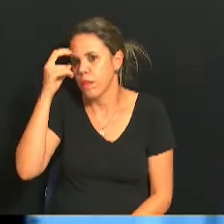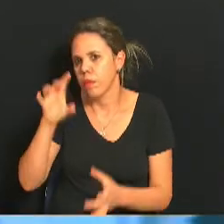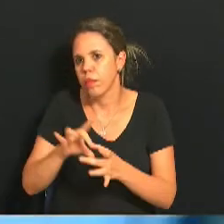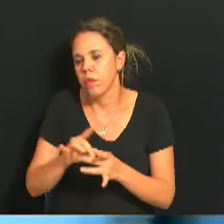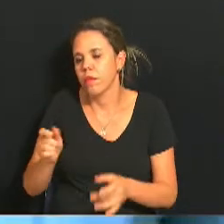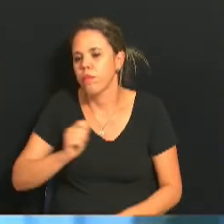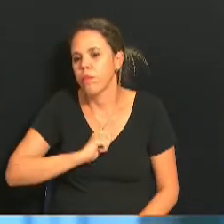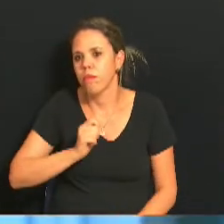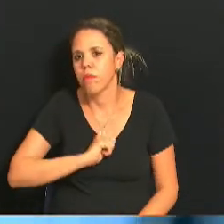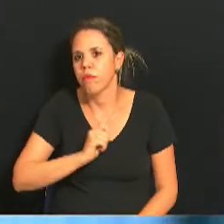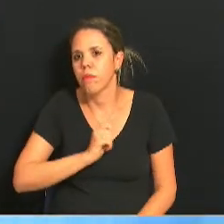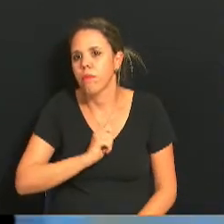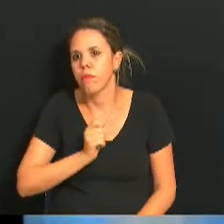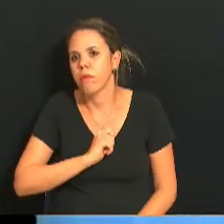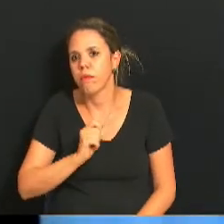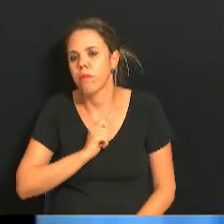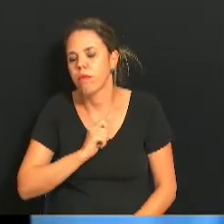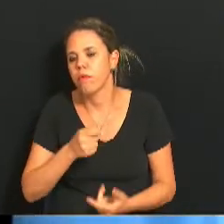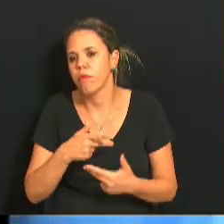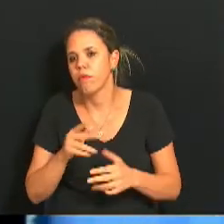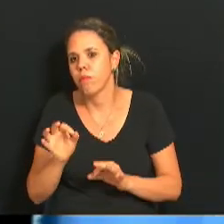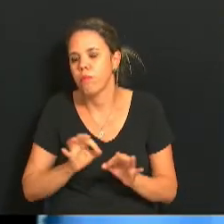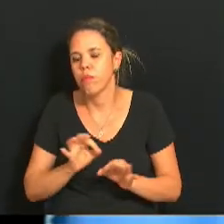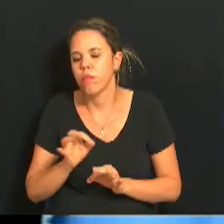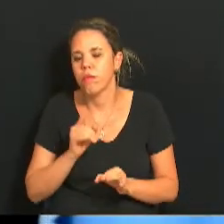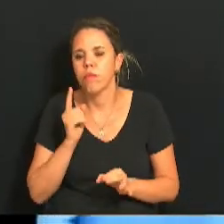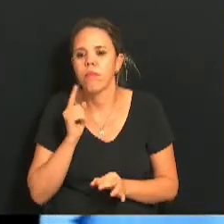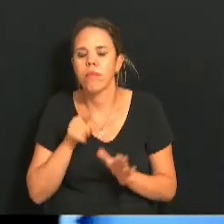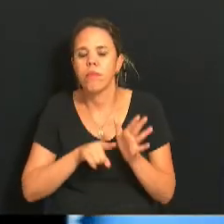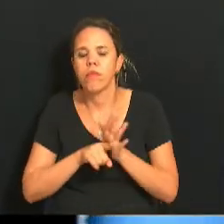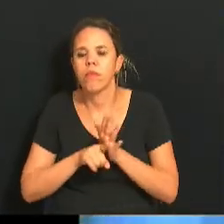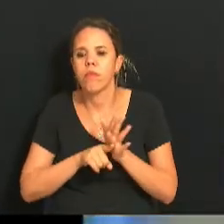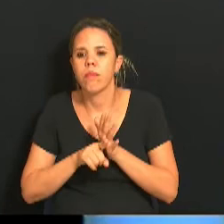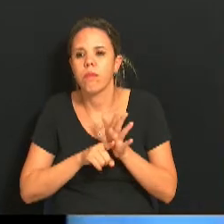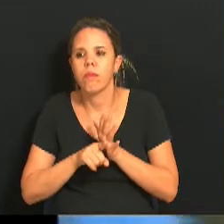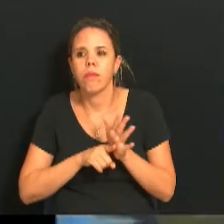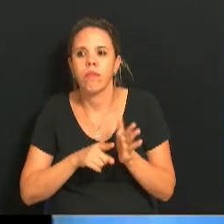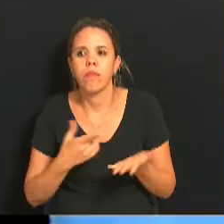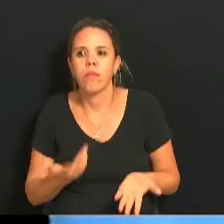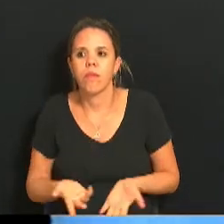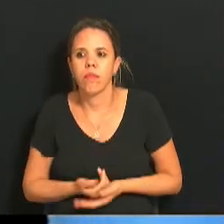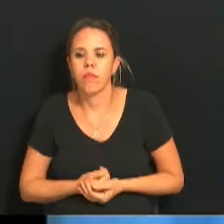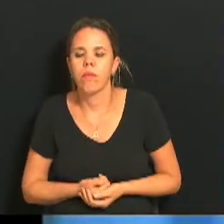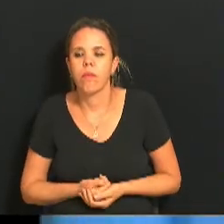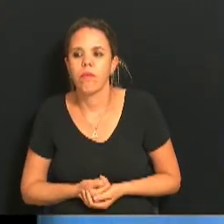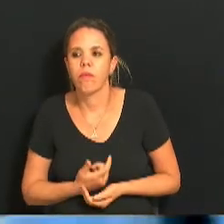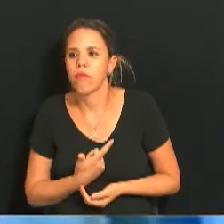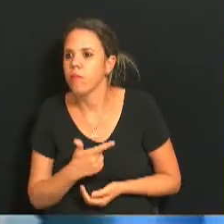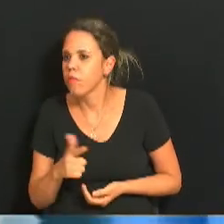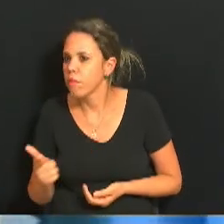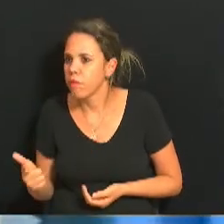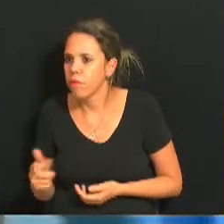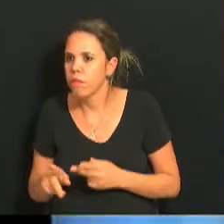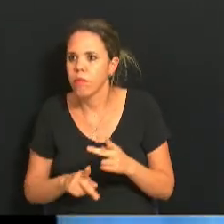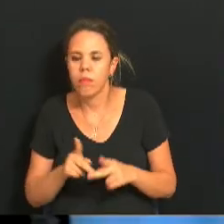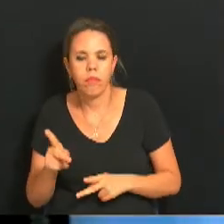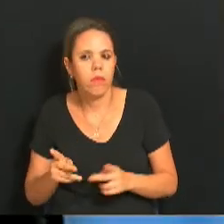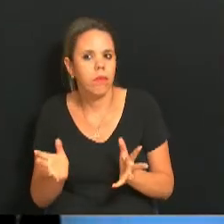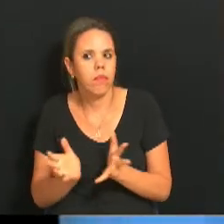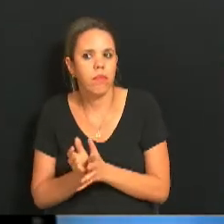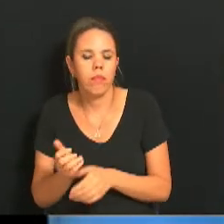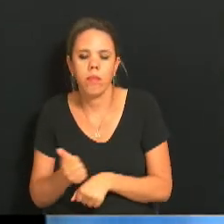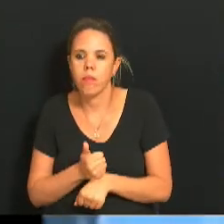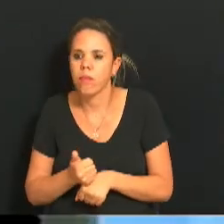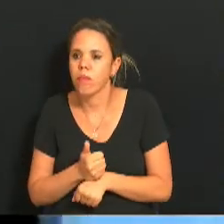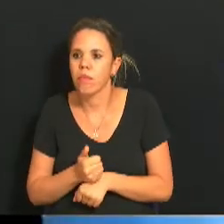antropológicas arqueológicas E para isso então a gente quando não temos pessoas na nossa equipe